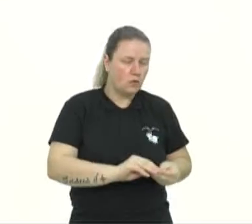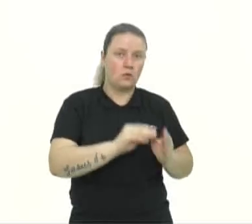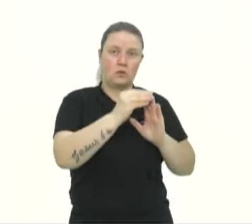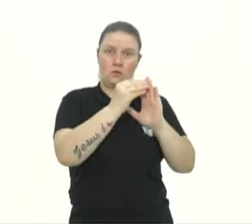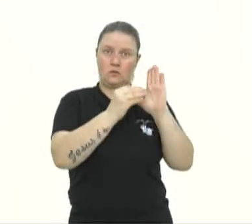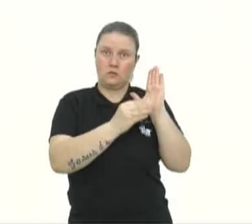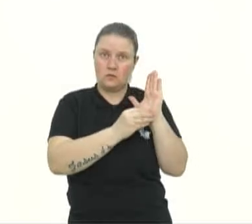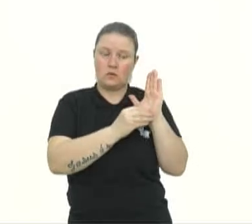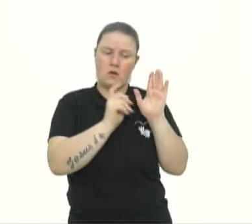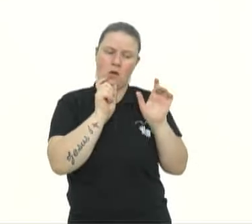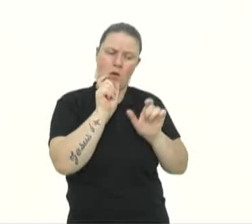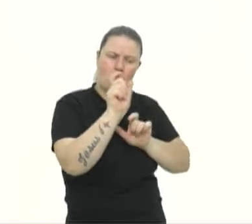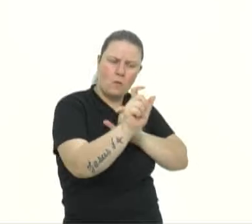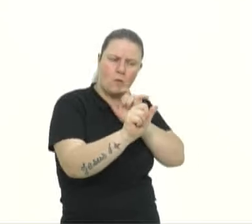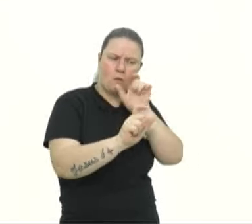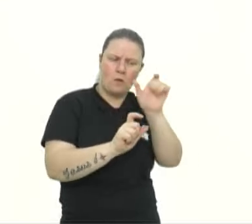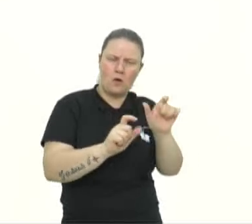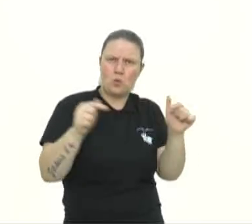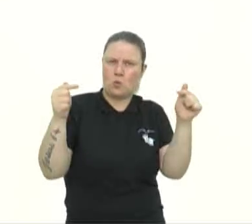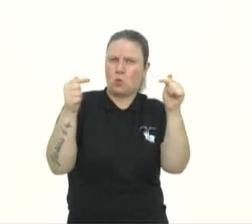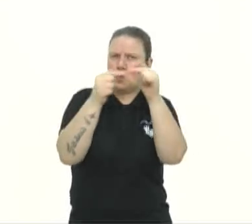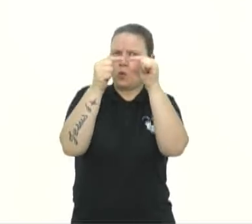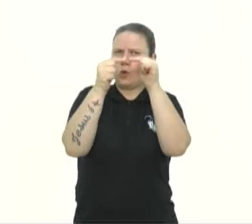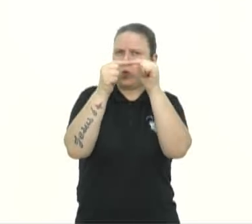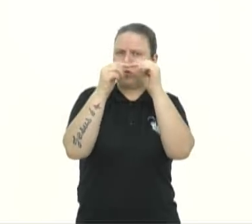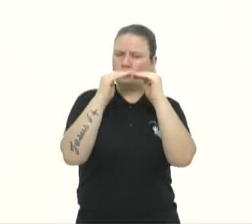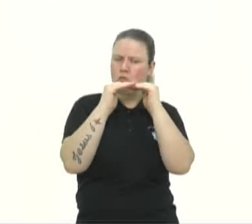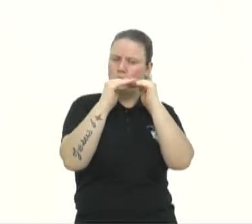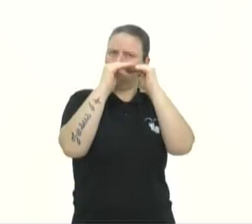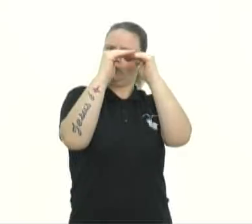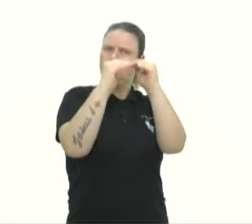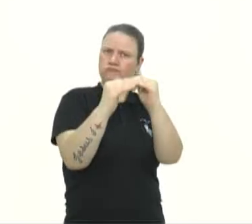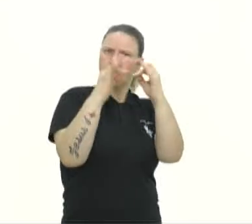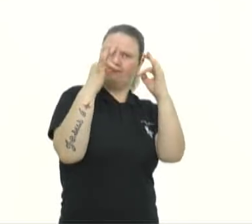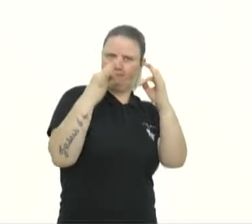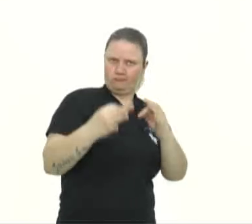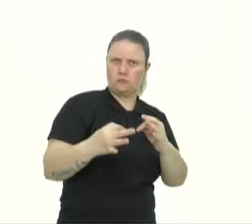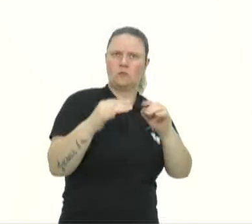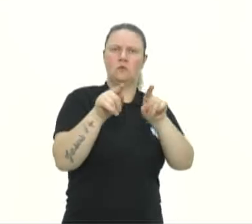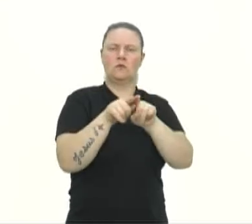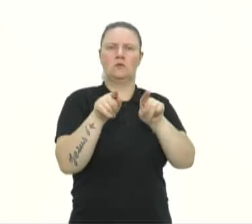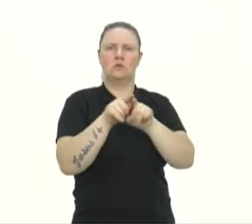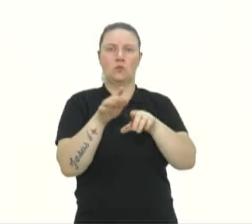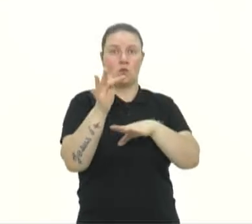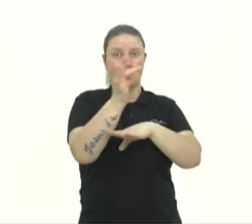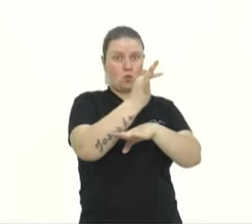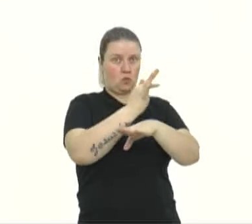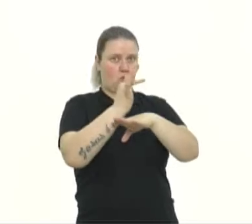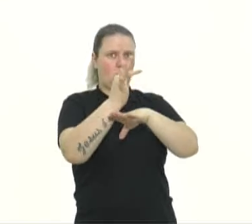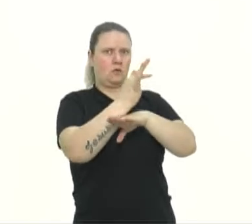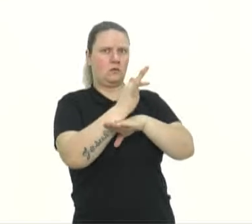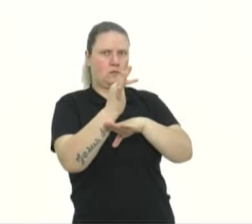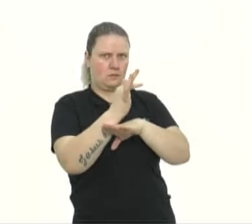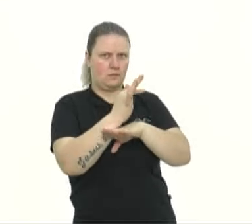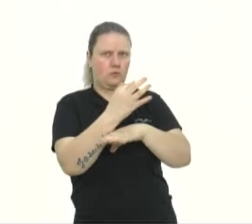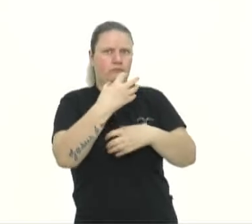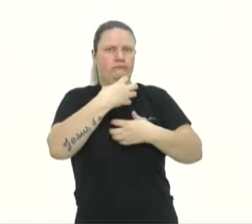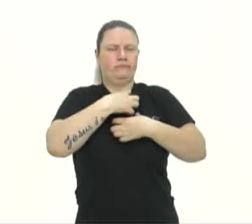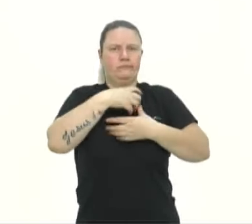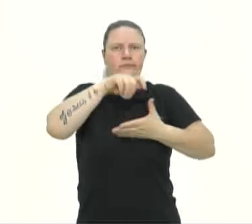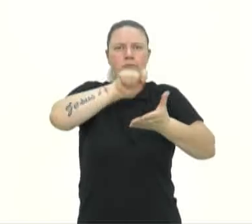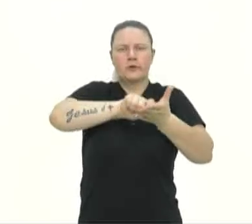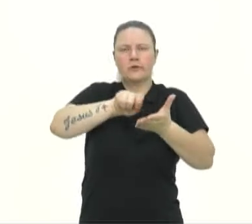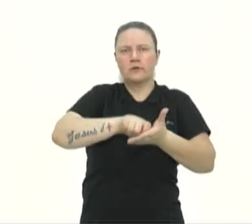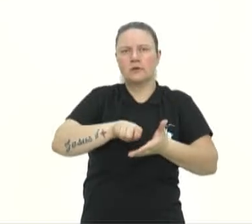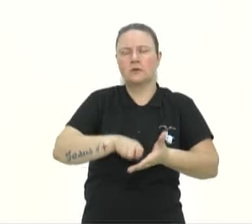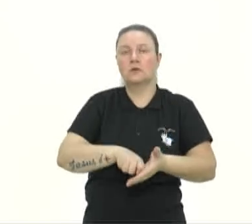as palavras conforme a norma padrão. Ou seja, a maior formalidade aí, certo? Há